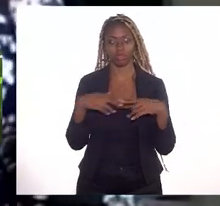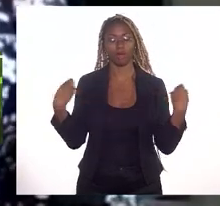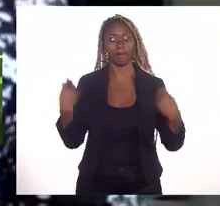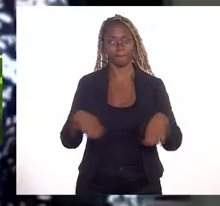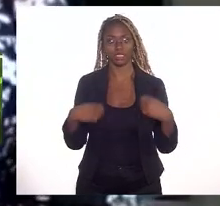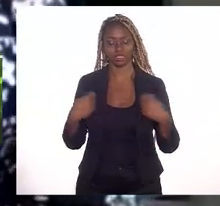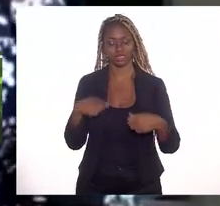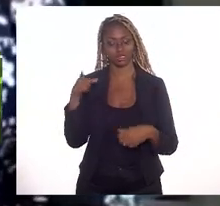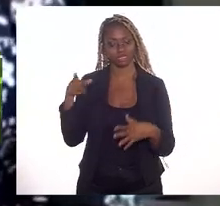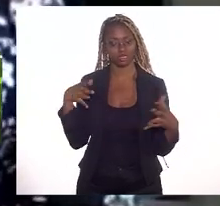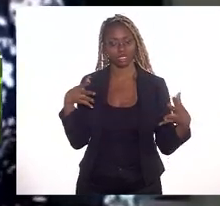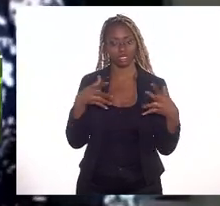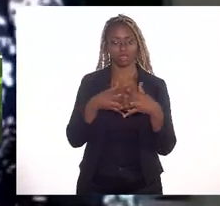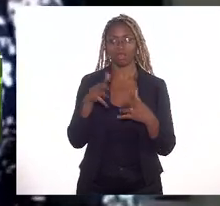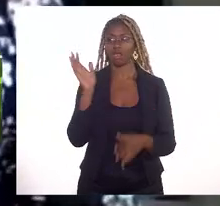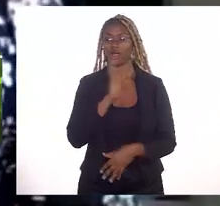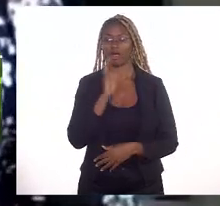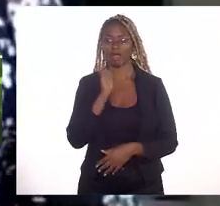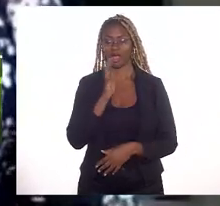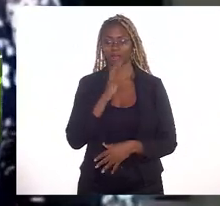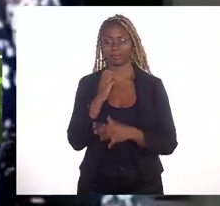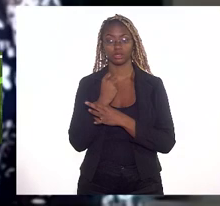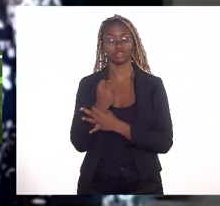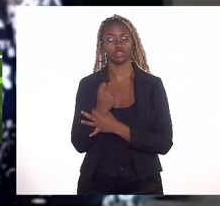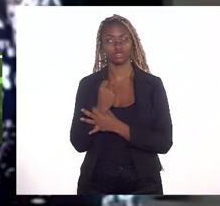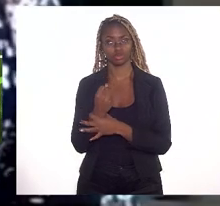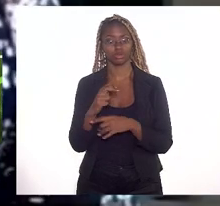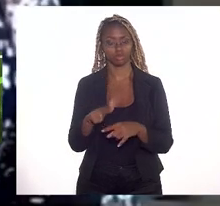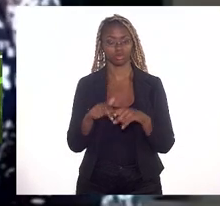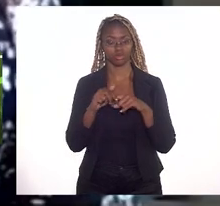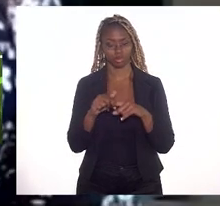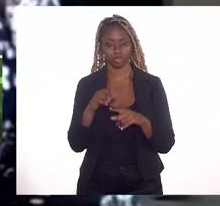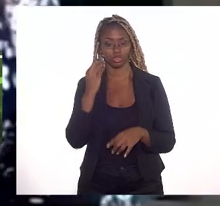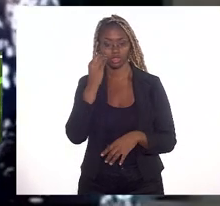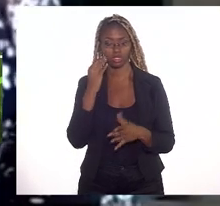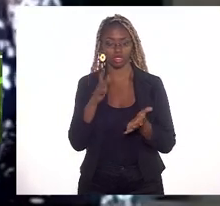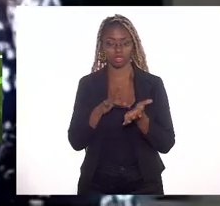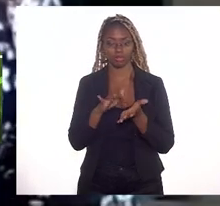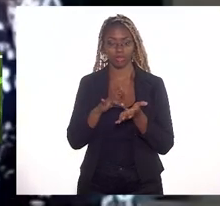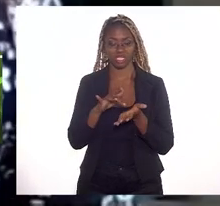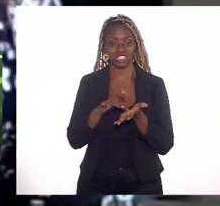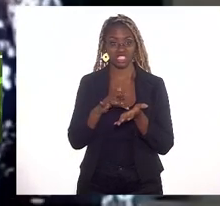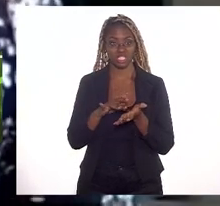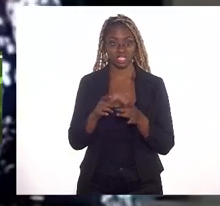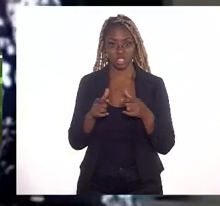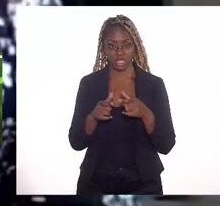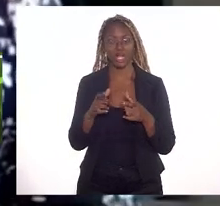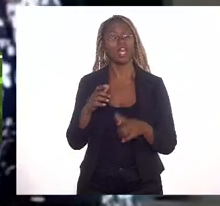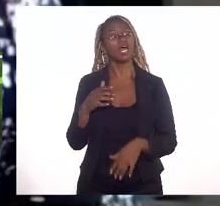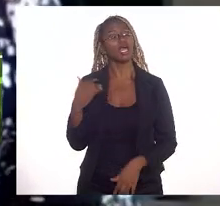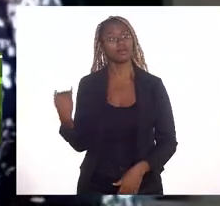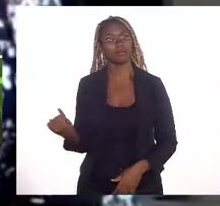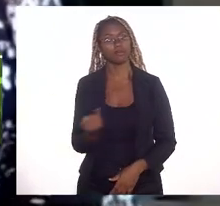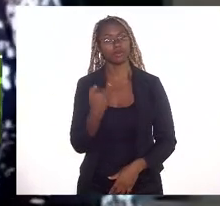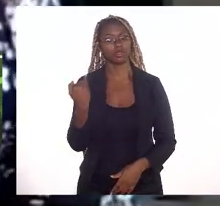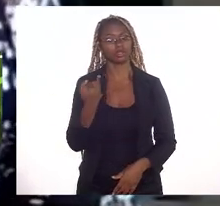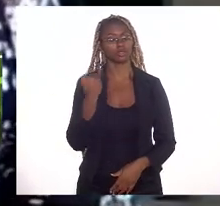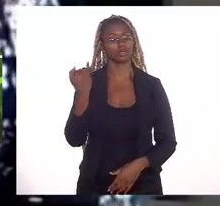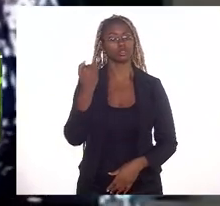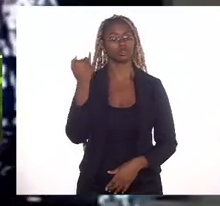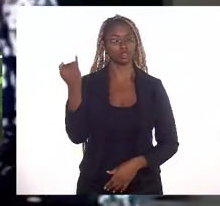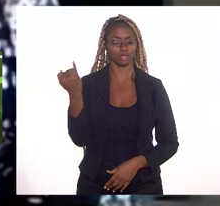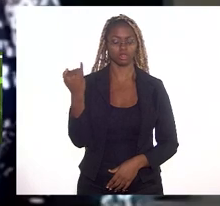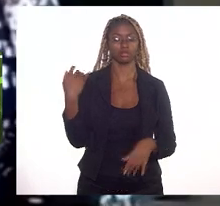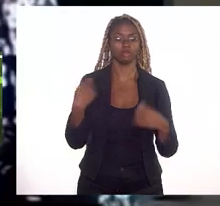intervenção ela seja uma maneira rápida e segura. Afinal, o teste do pezinho é tão importante que seja feita de